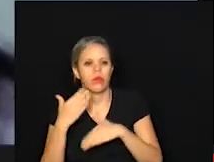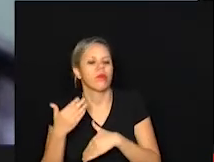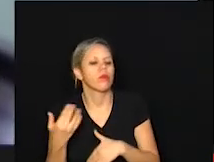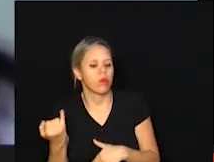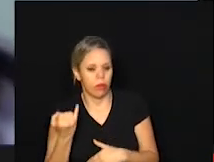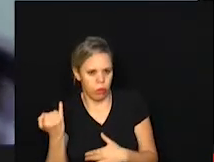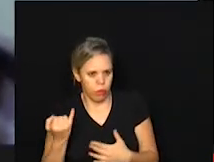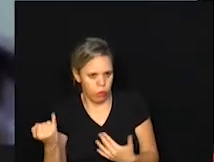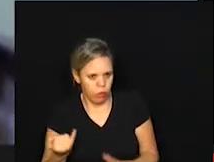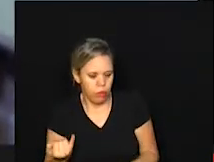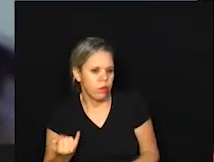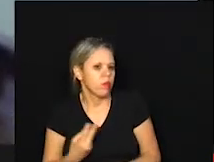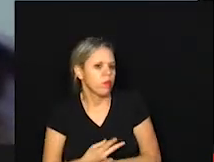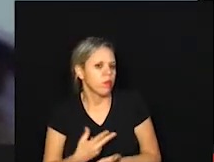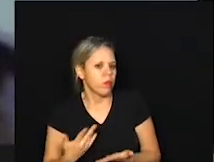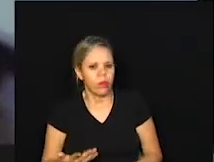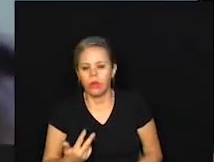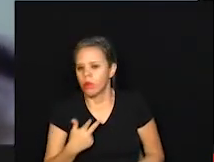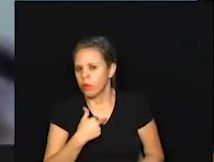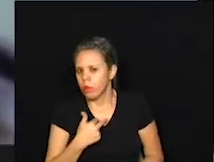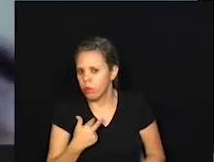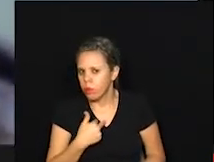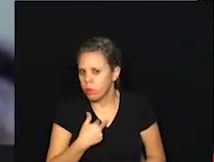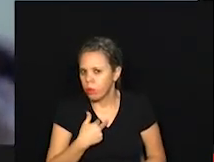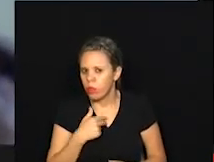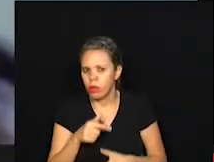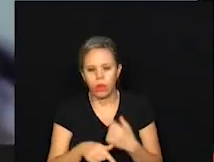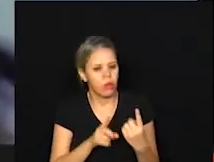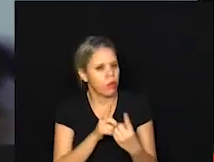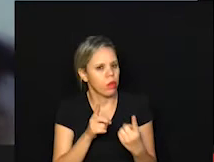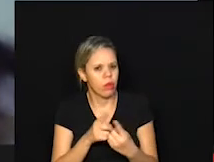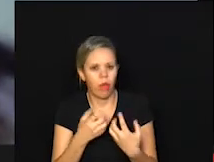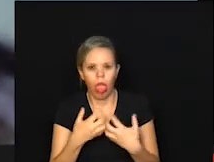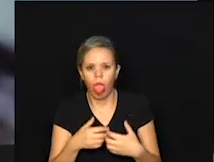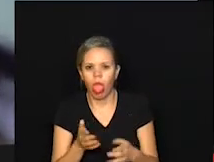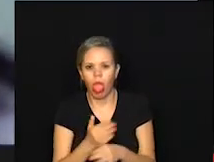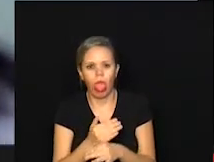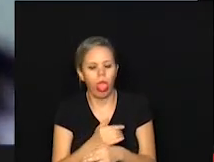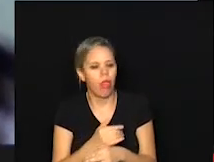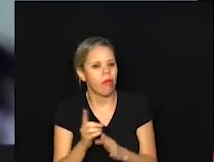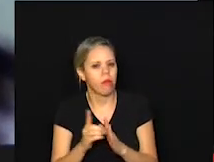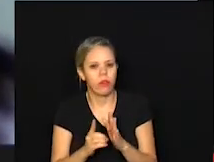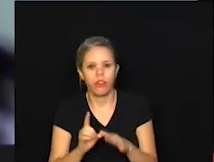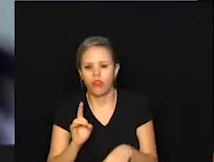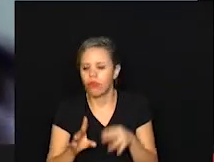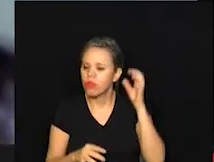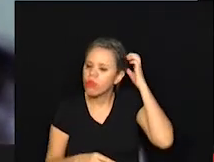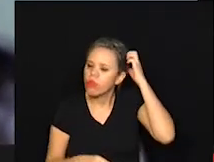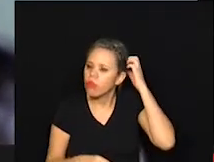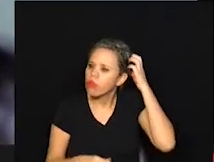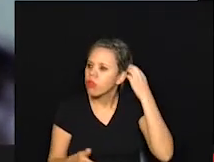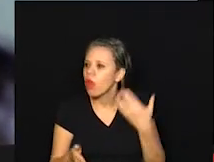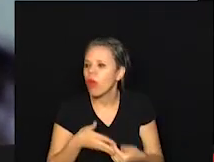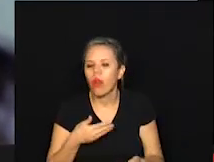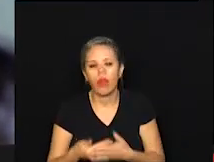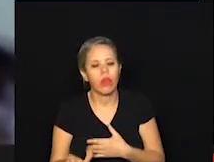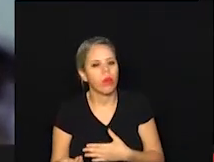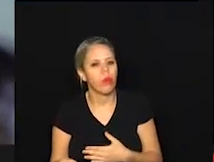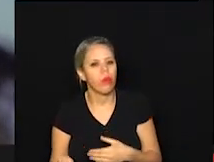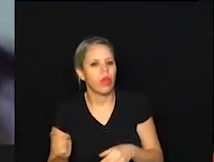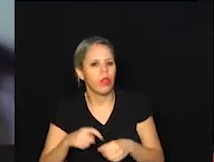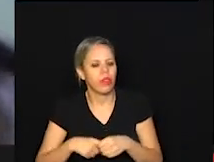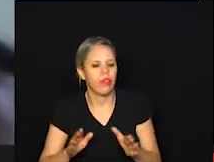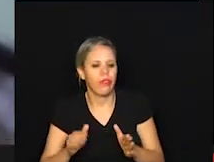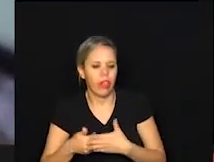muito importante mesmo. Nós não podemos ter um serviço que esteja funcionando por meio de decreto e que a qualquer momento pode ser revogado.